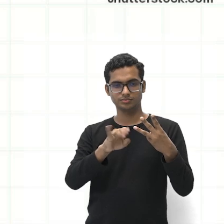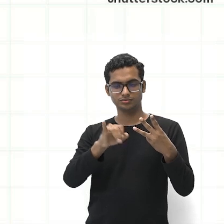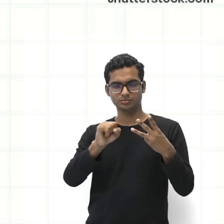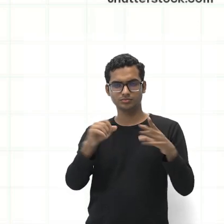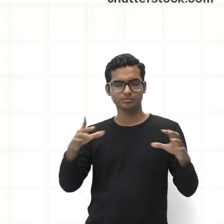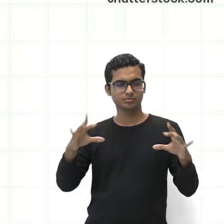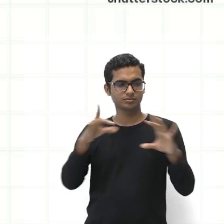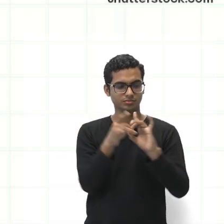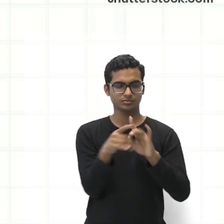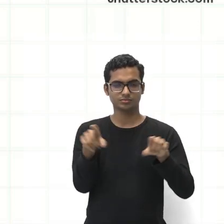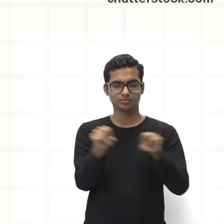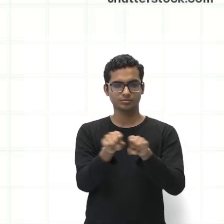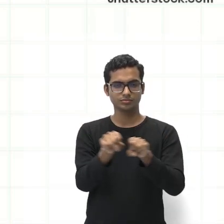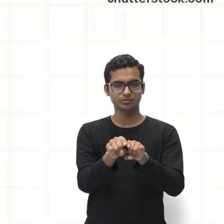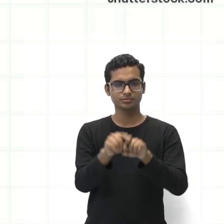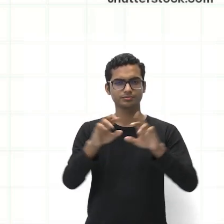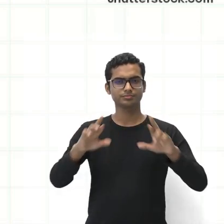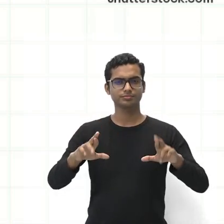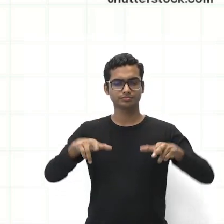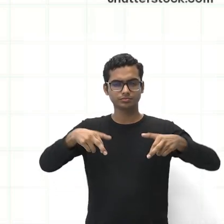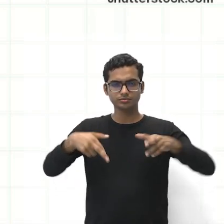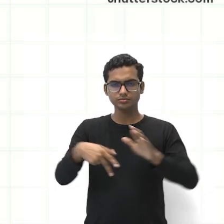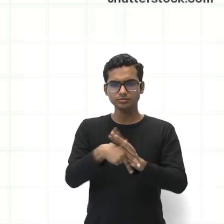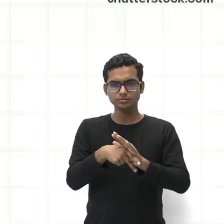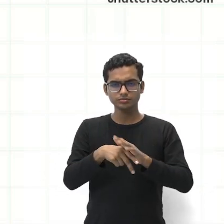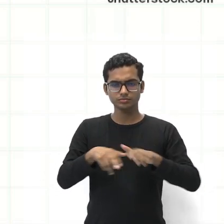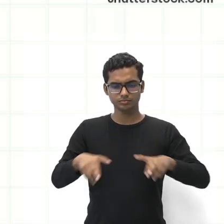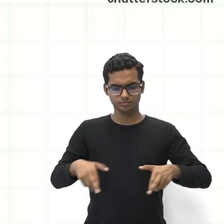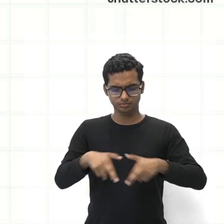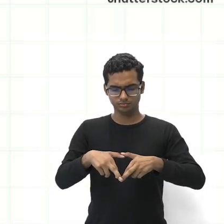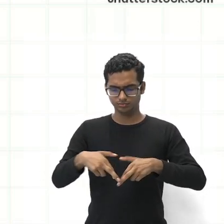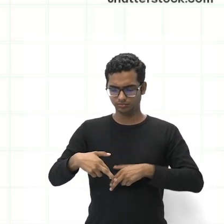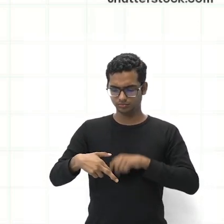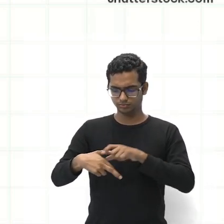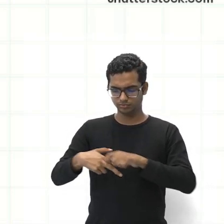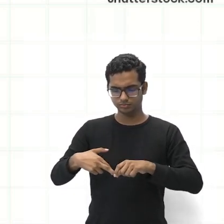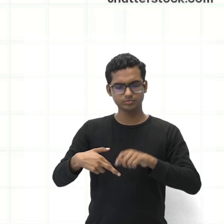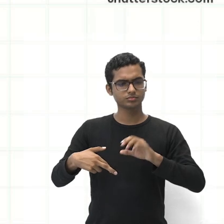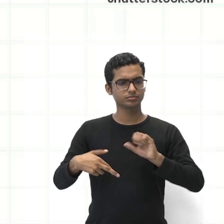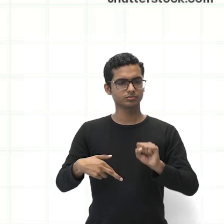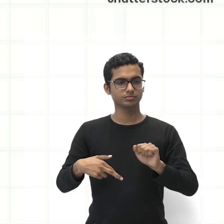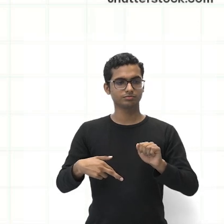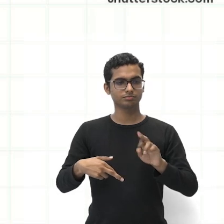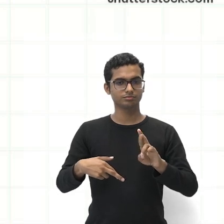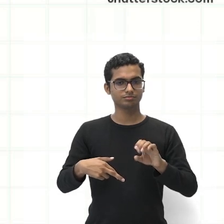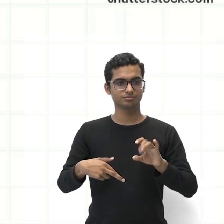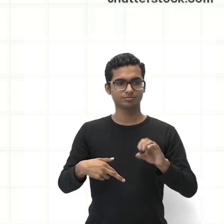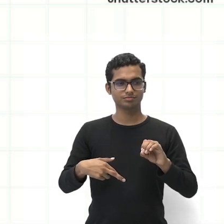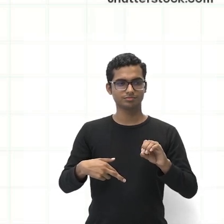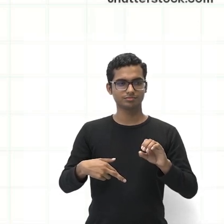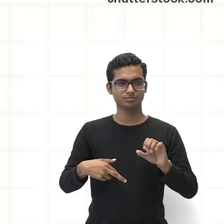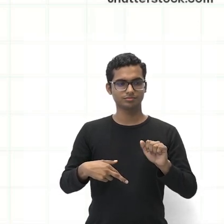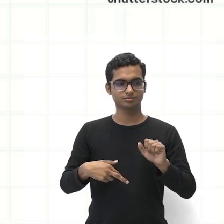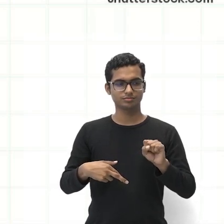tá? Estão aqui ligados ao sacro. E observem essa curiosidade.